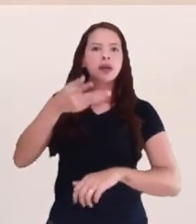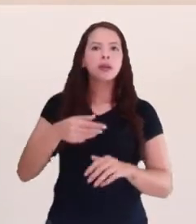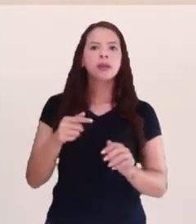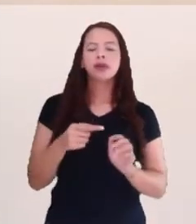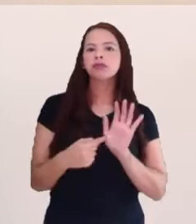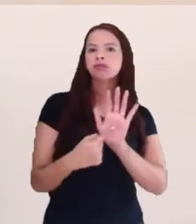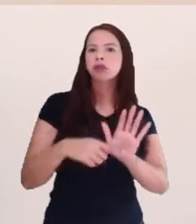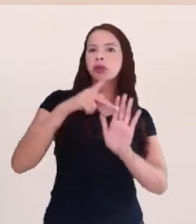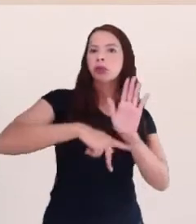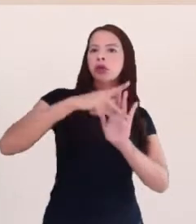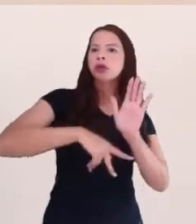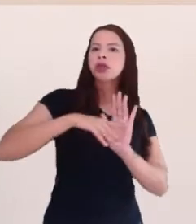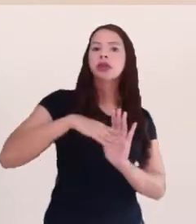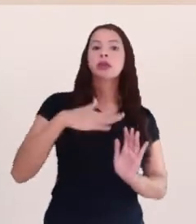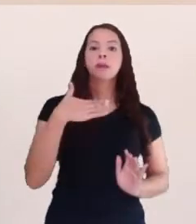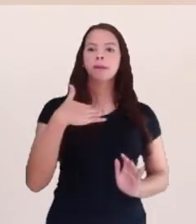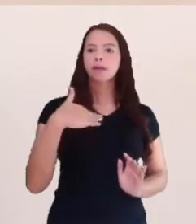Cerqueira.